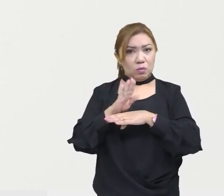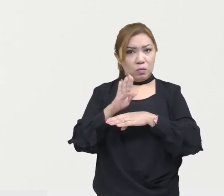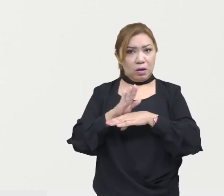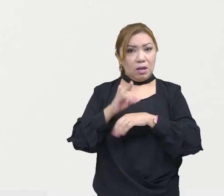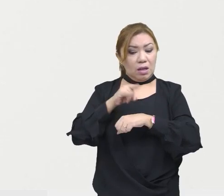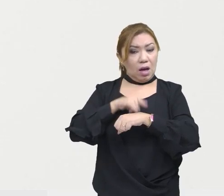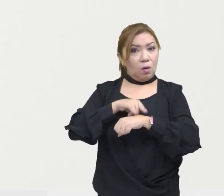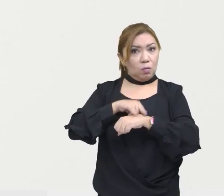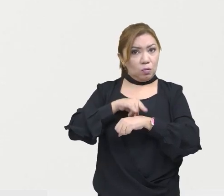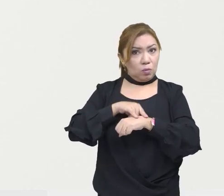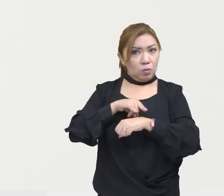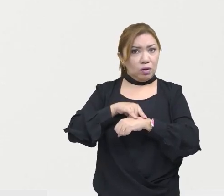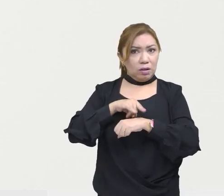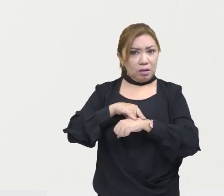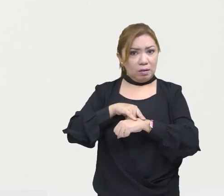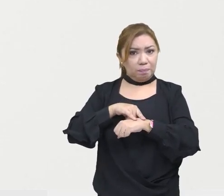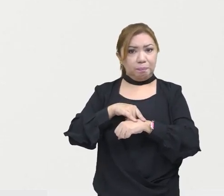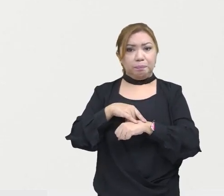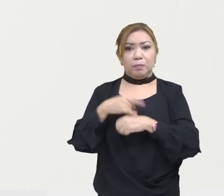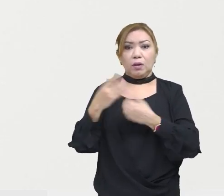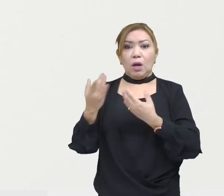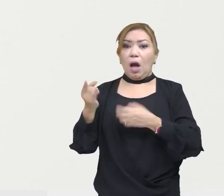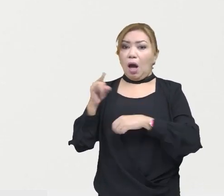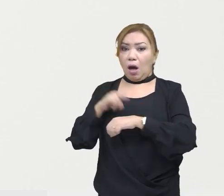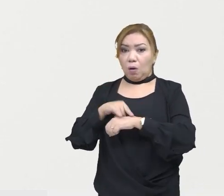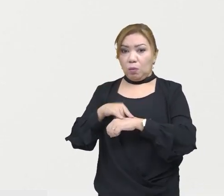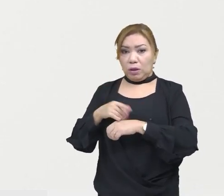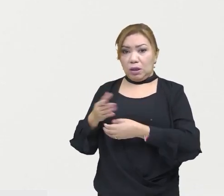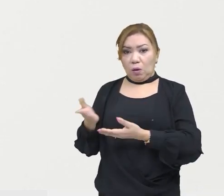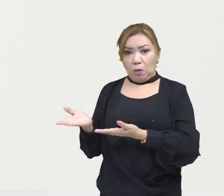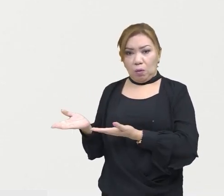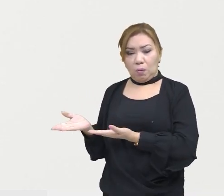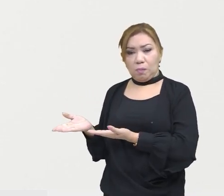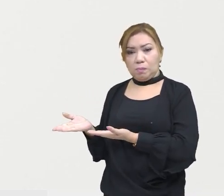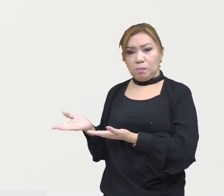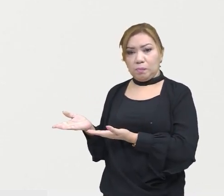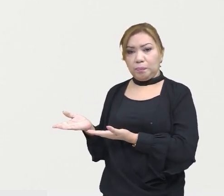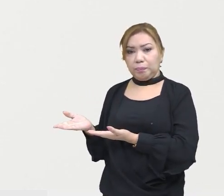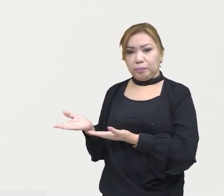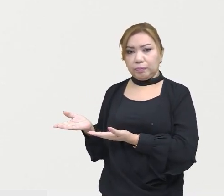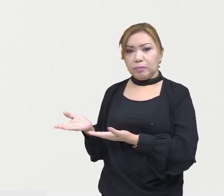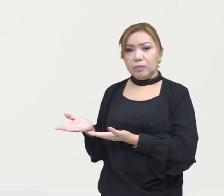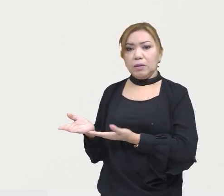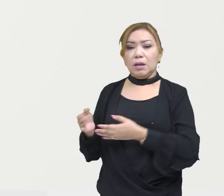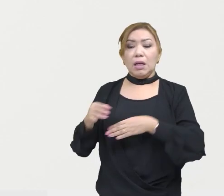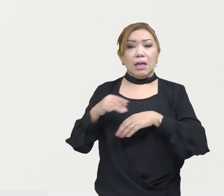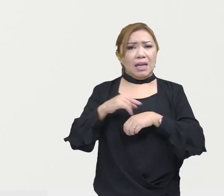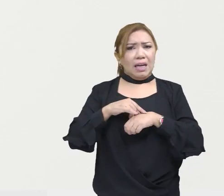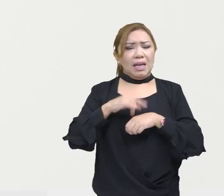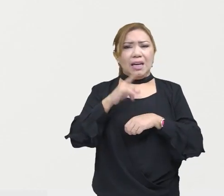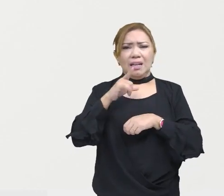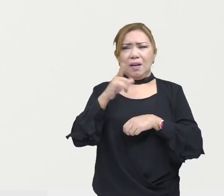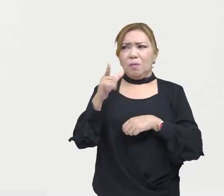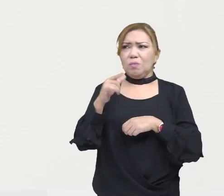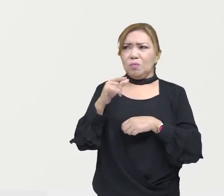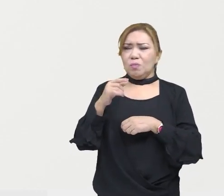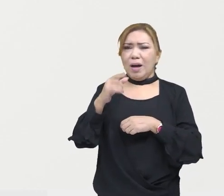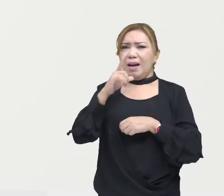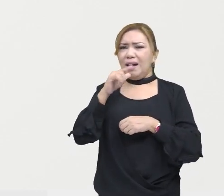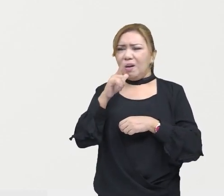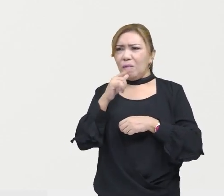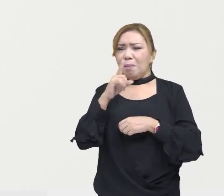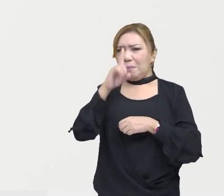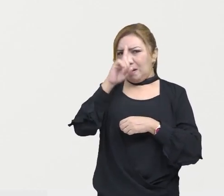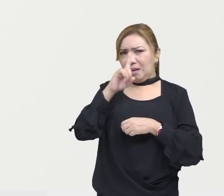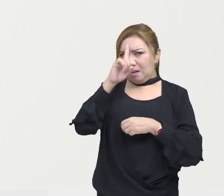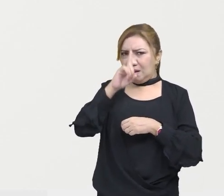transparente amarelado formado nos rins. O aparelho urinário tem a tarefa de separar do sangue